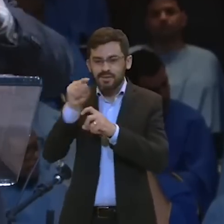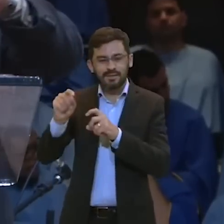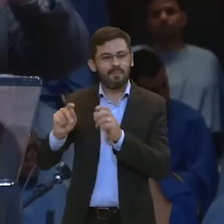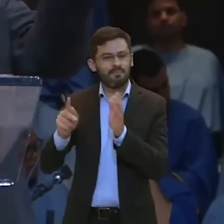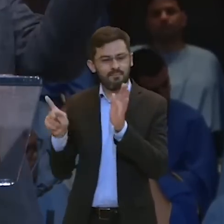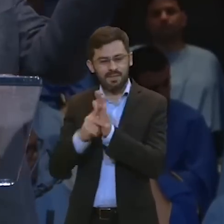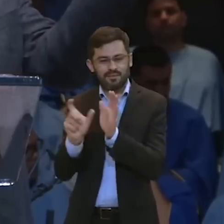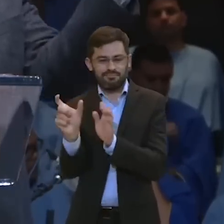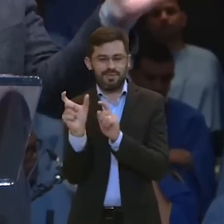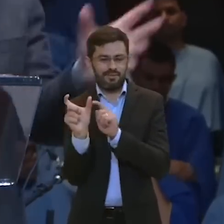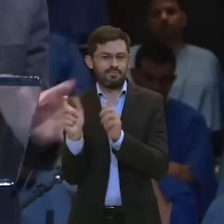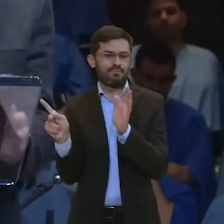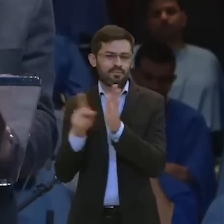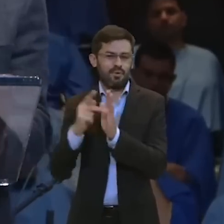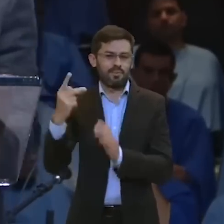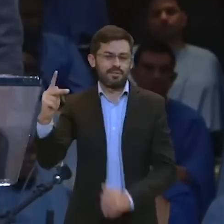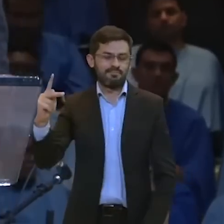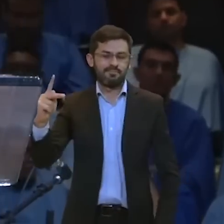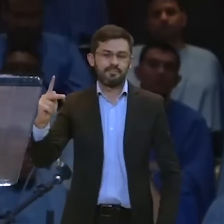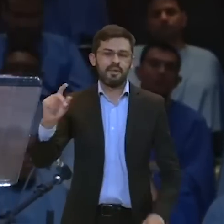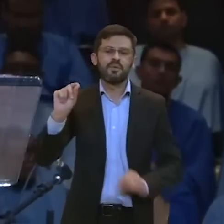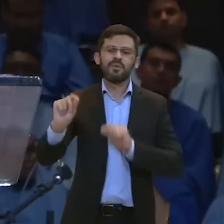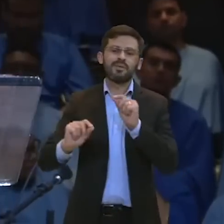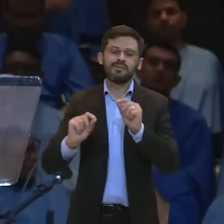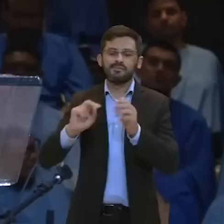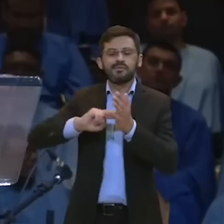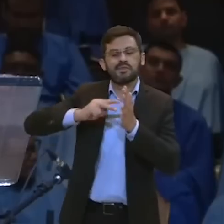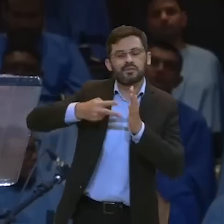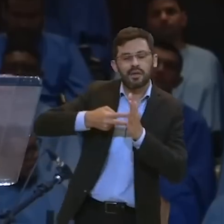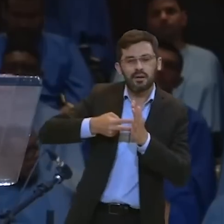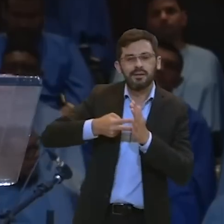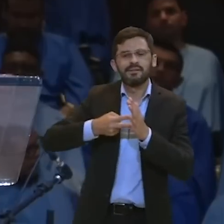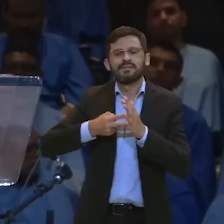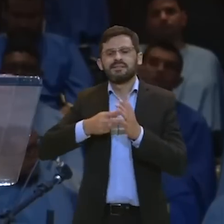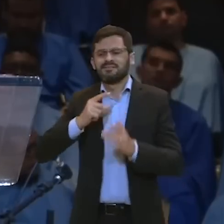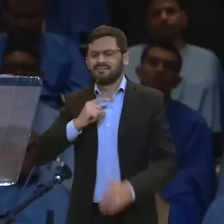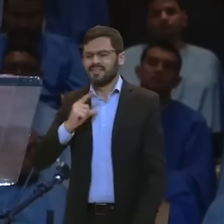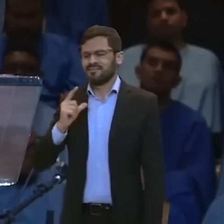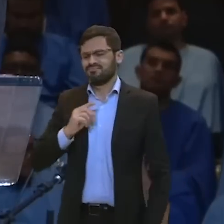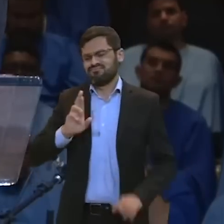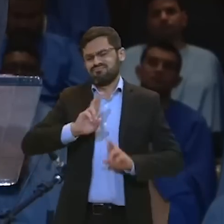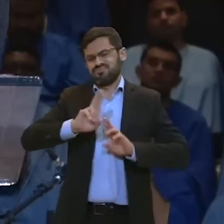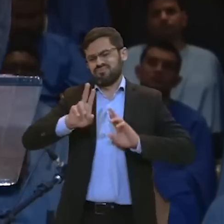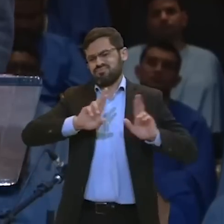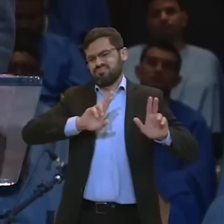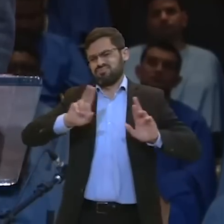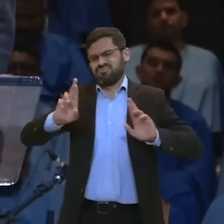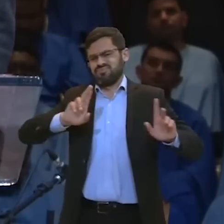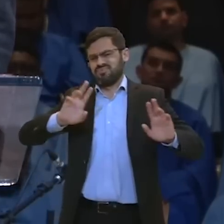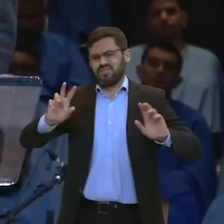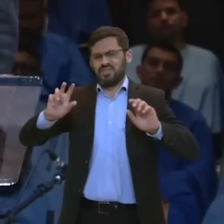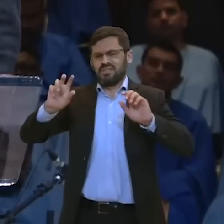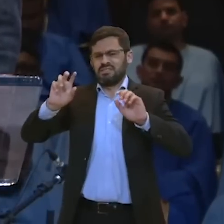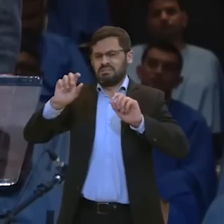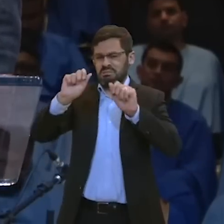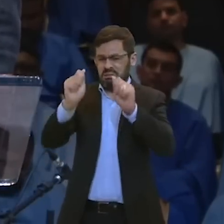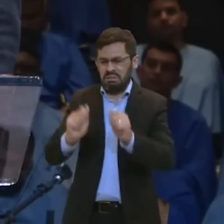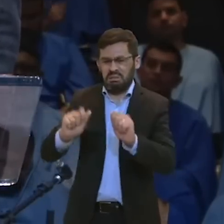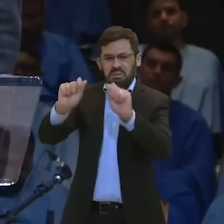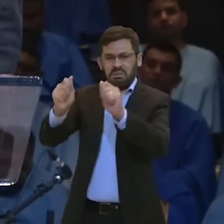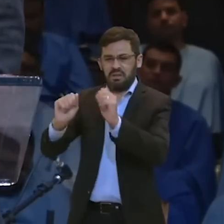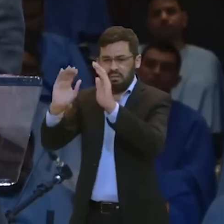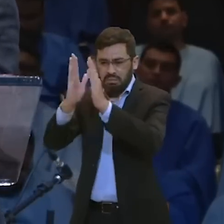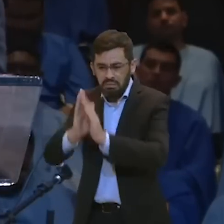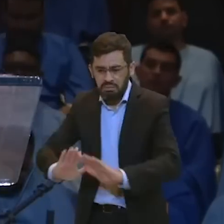Baalins, os Baals do seu tempo, e envolvia uma série de deuses que ele começou a